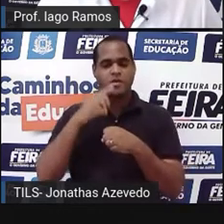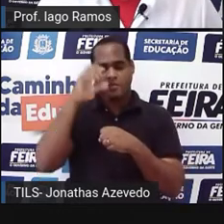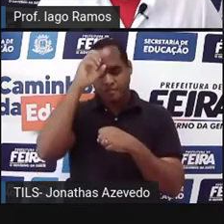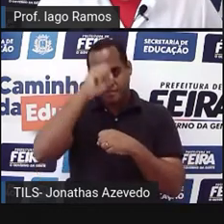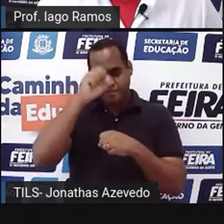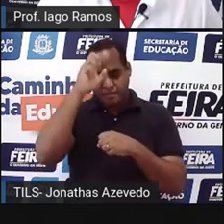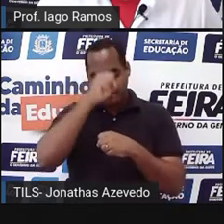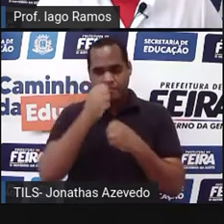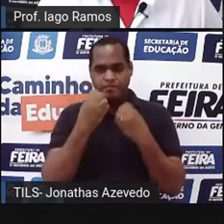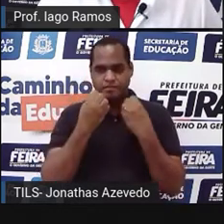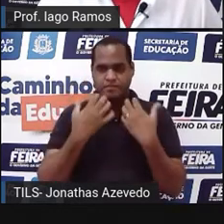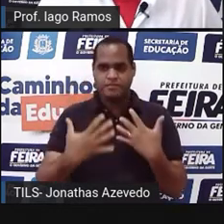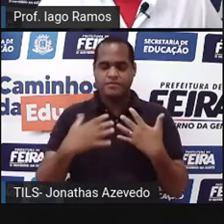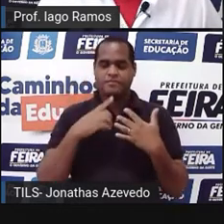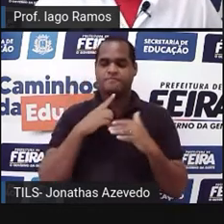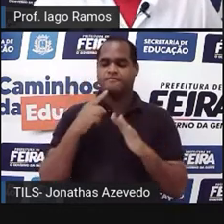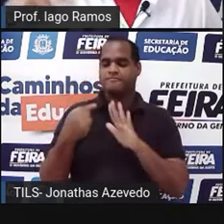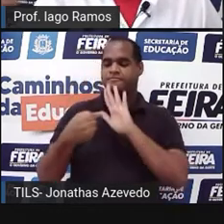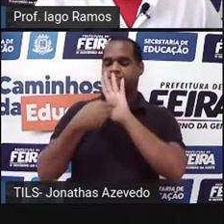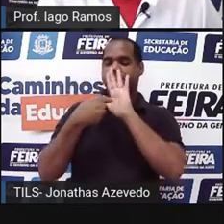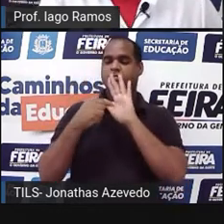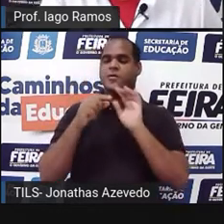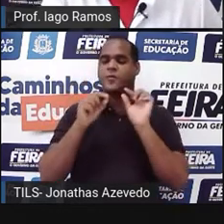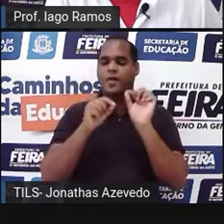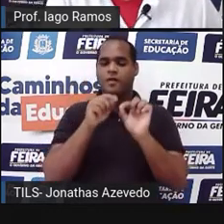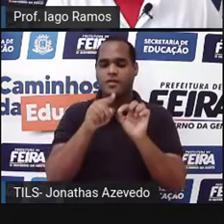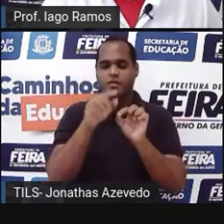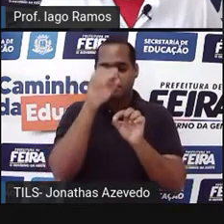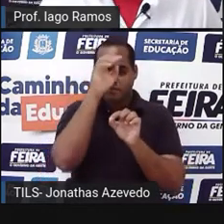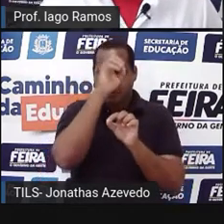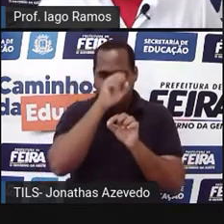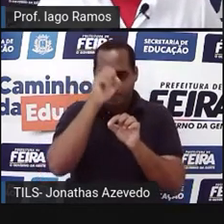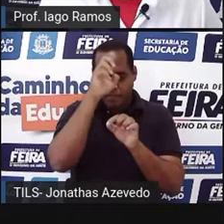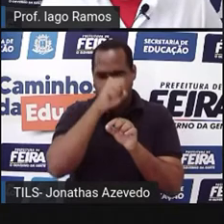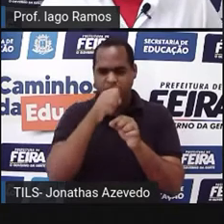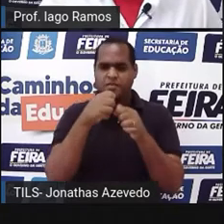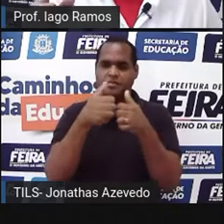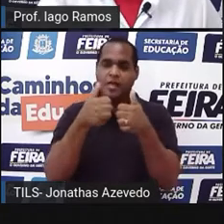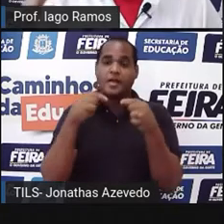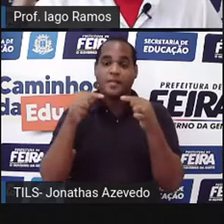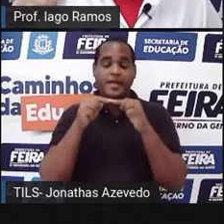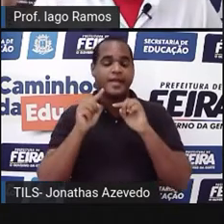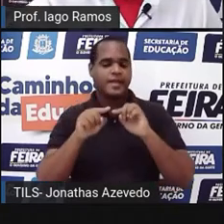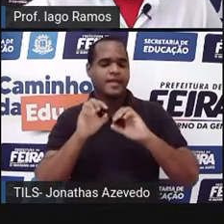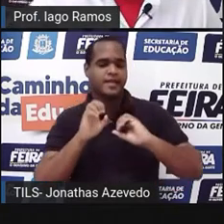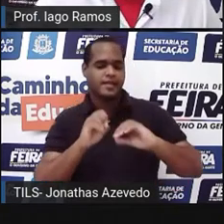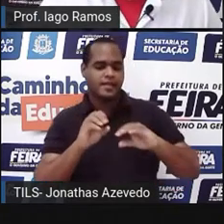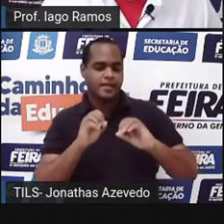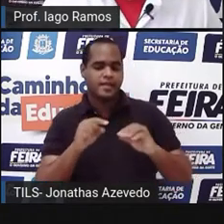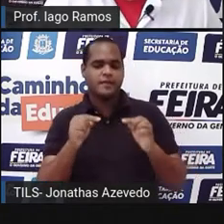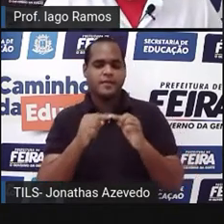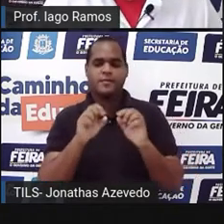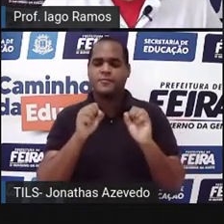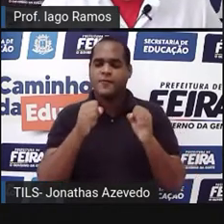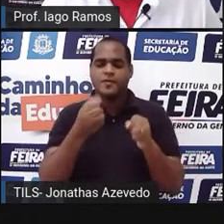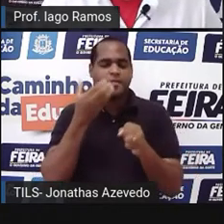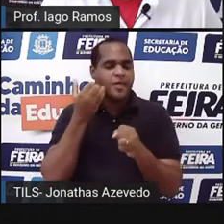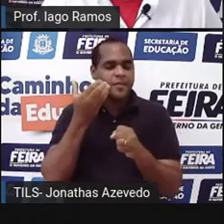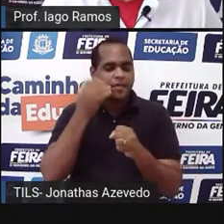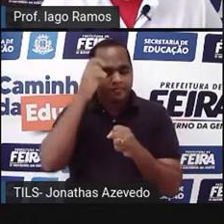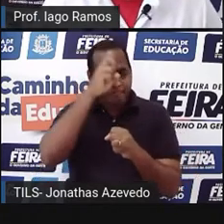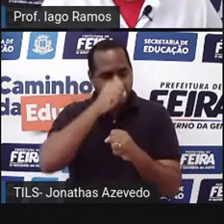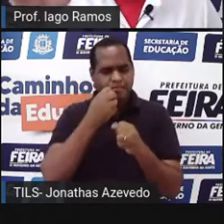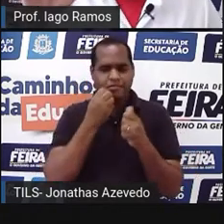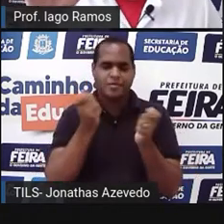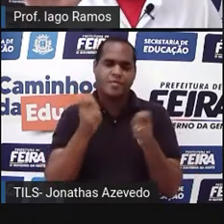aprender, né? Que é o objetivo de aprendizagem aqui dessa nossa aula. É o que a gente precisa aprender nessa aula,